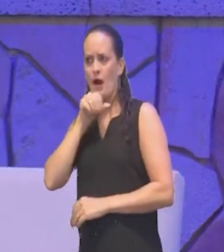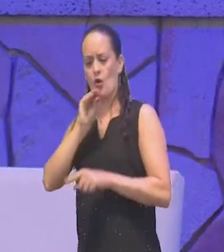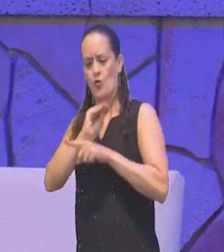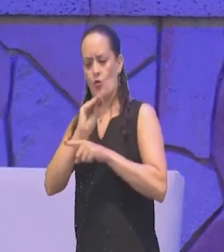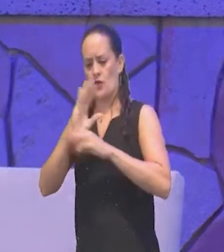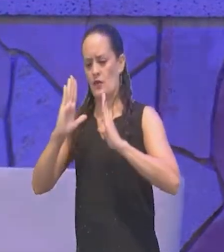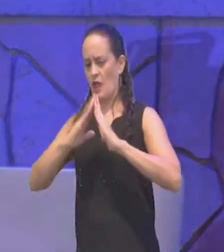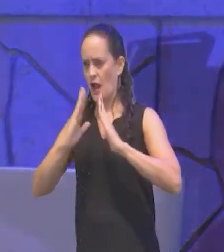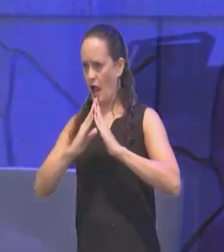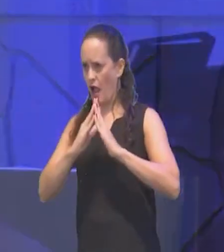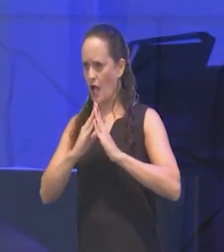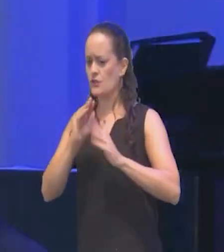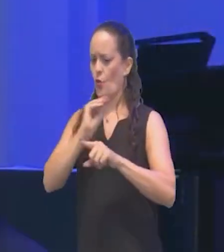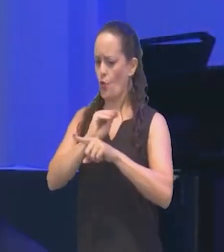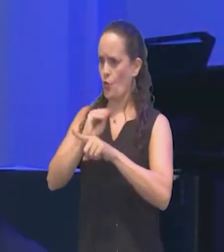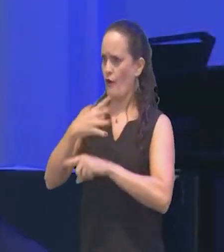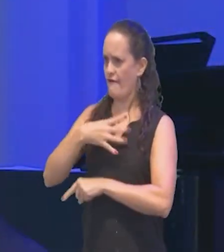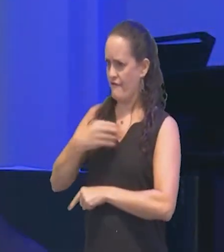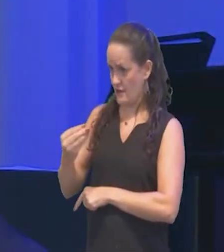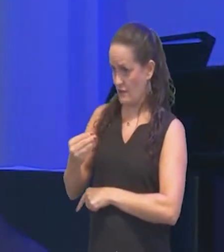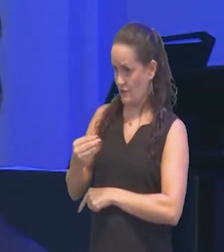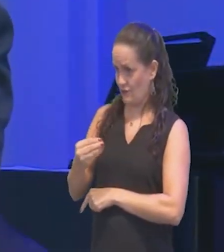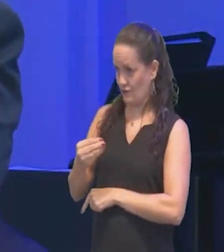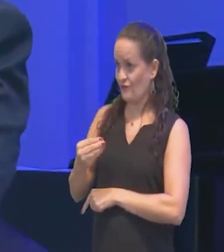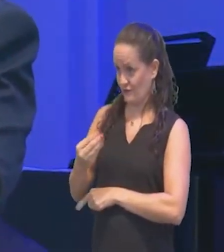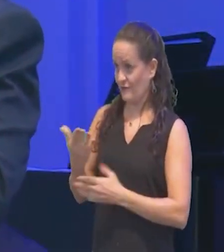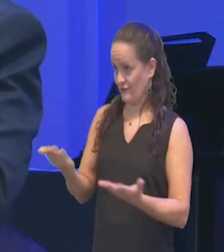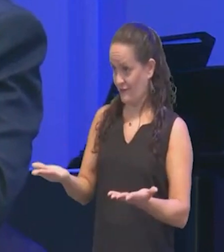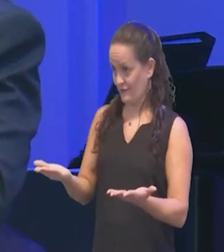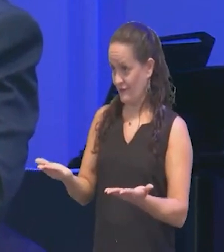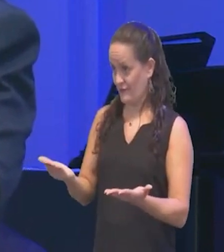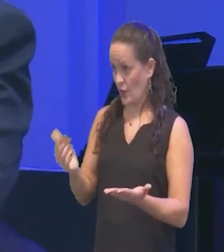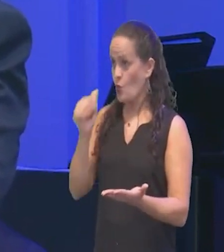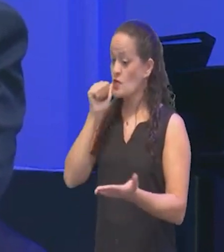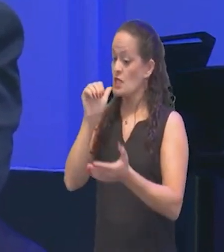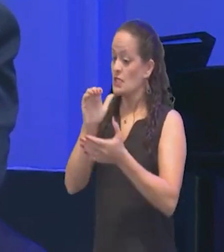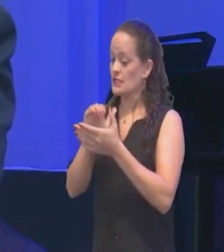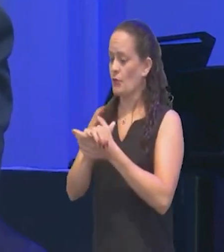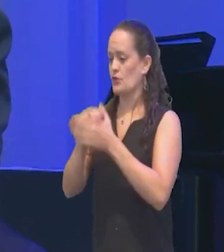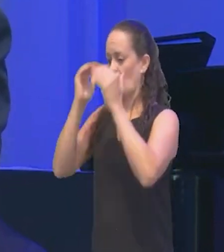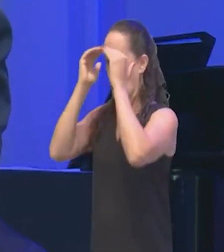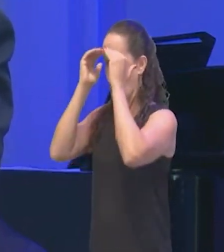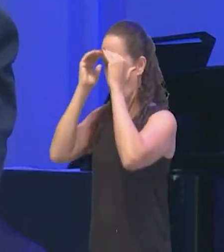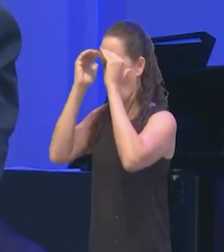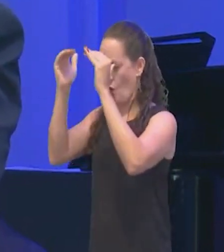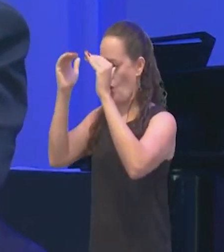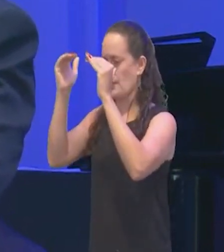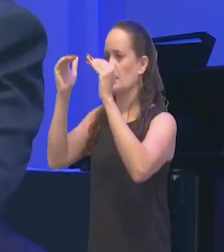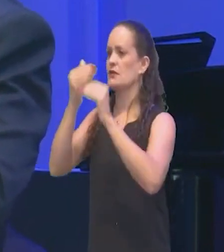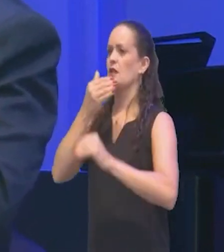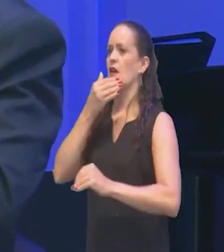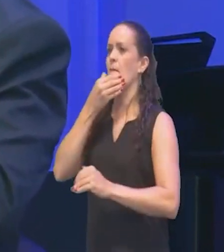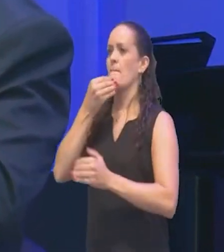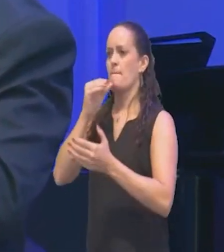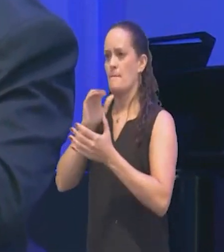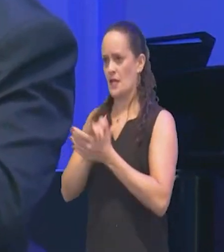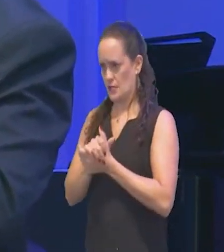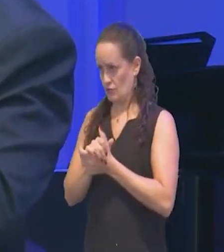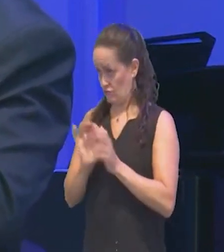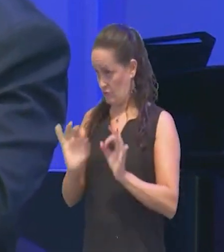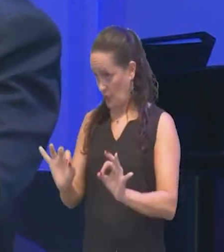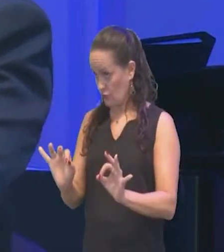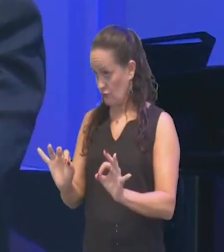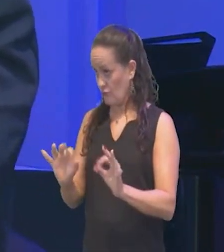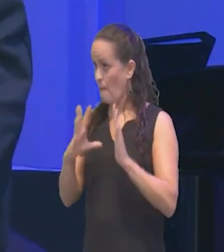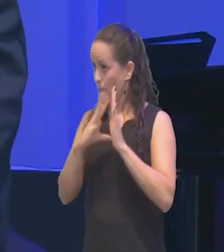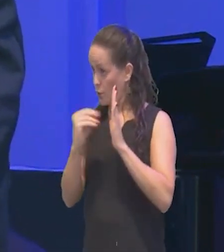com os filhos. Desta forma, a esposa devia obediência irrestrita ao seu provedor. E esse